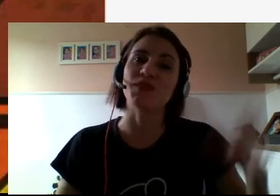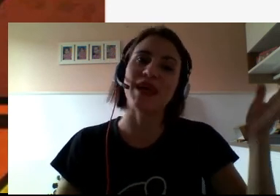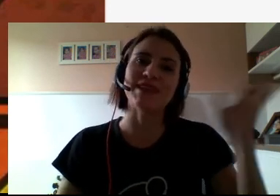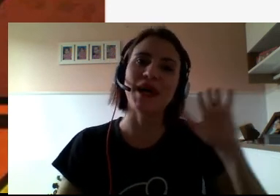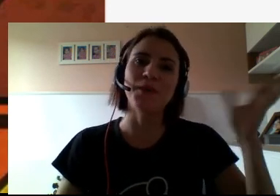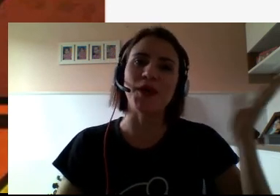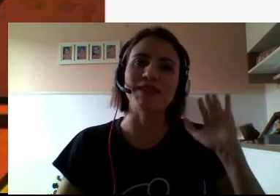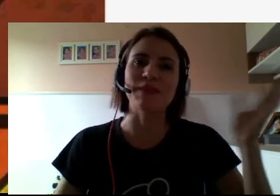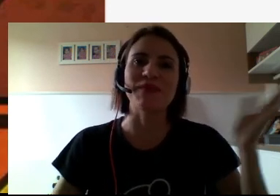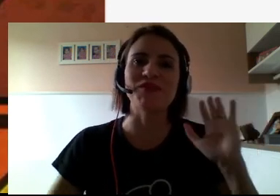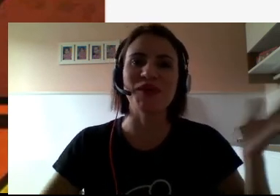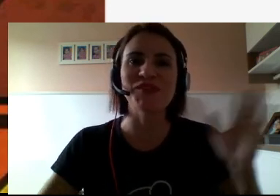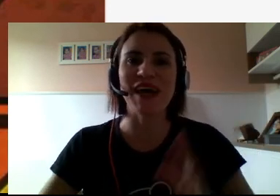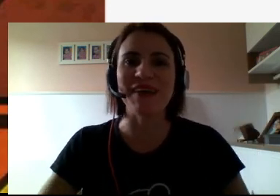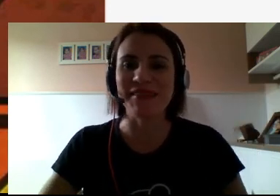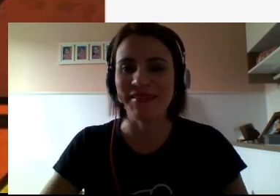atenção e Capricho até a próxima tchau tchau